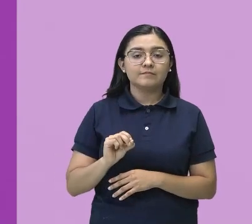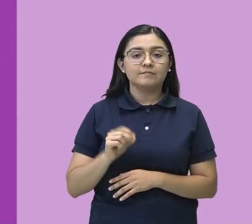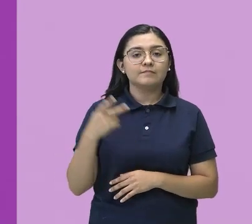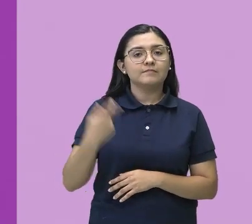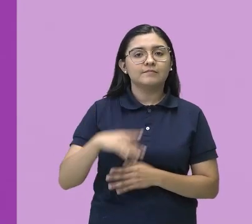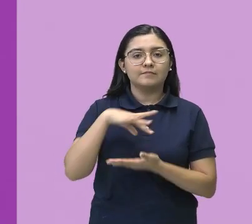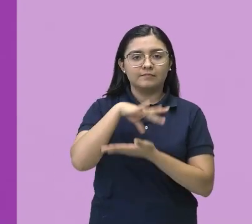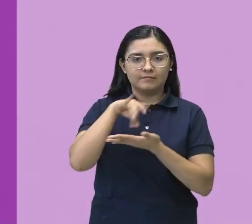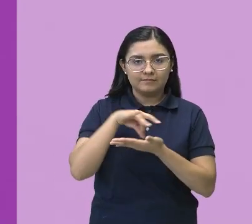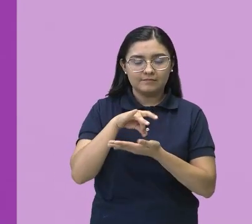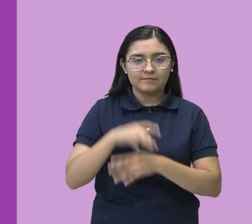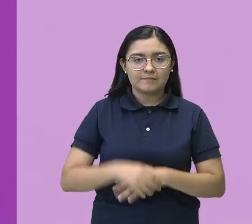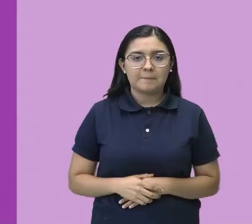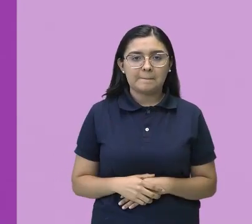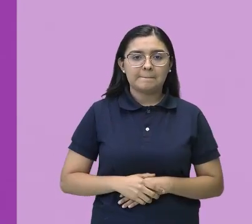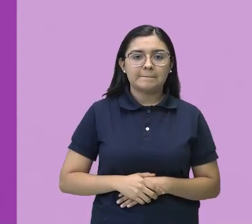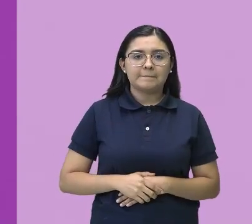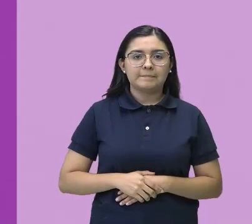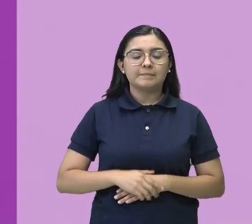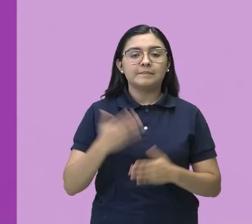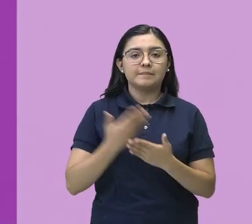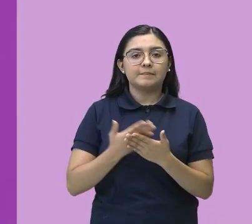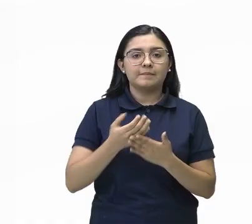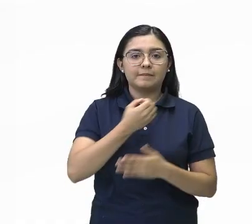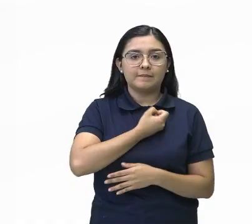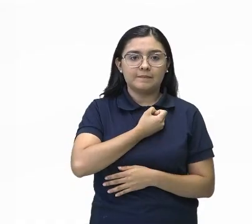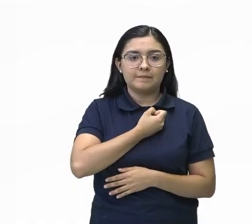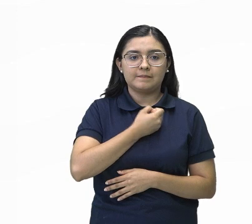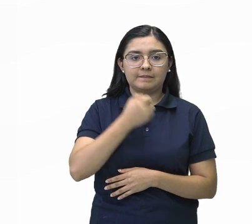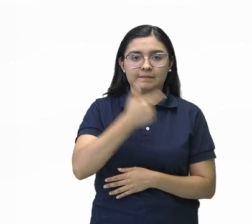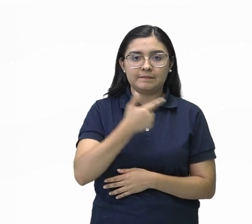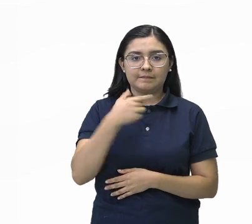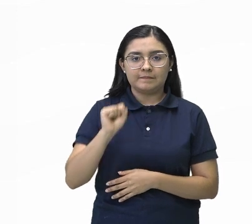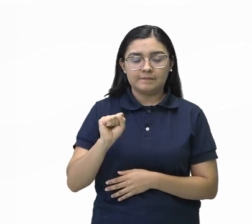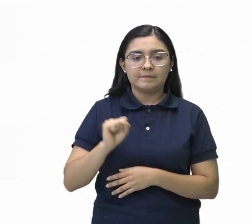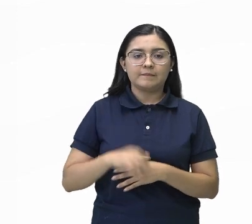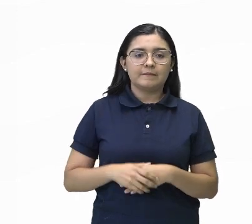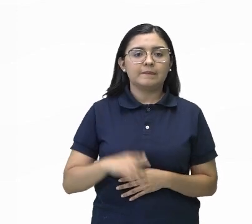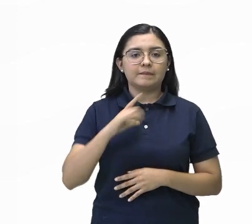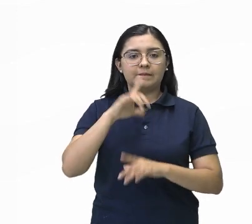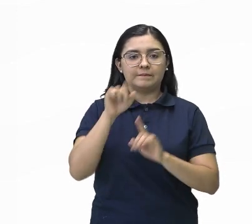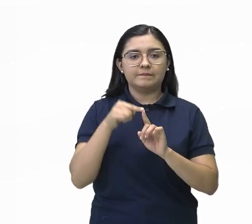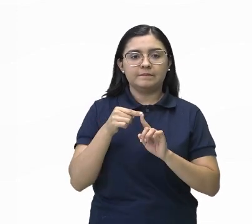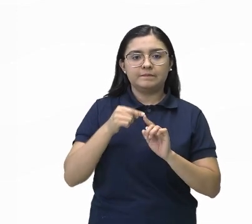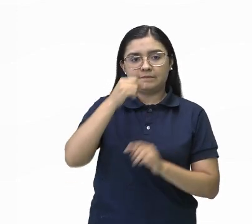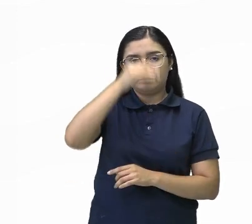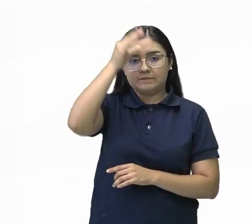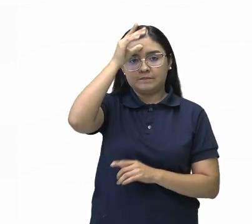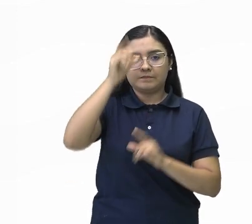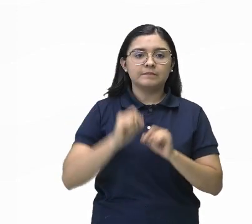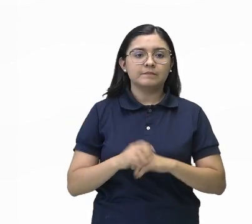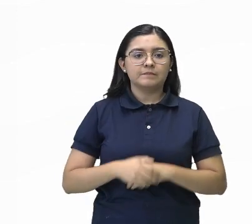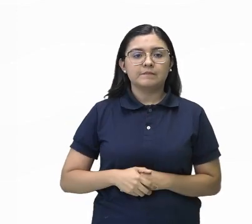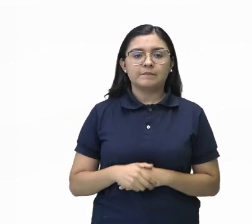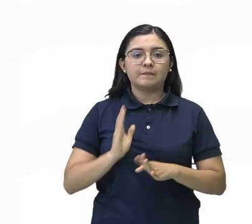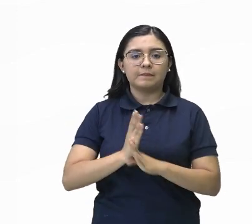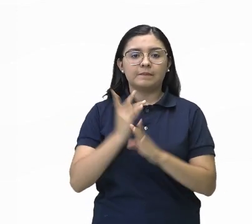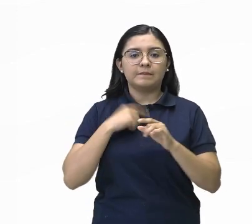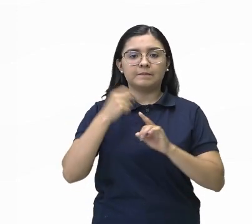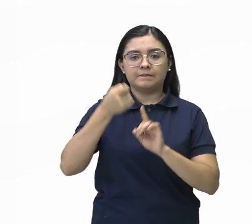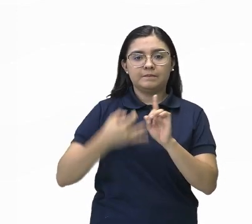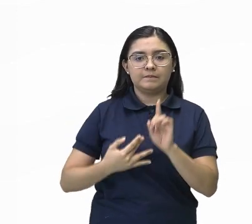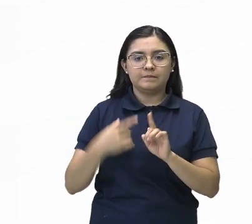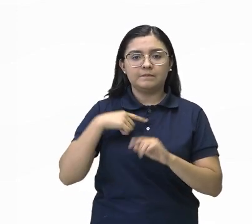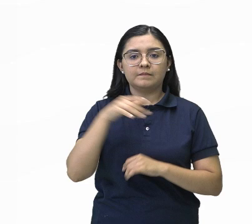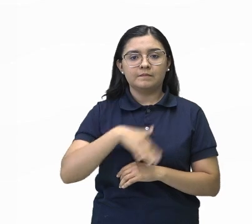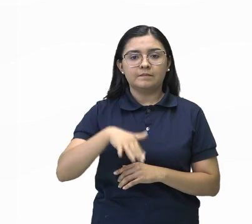matemática aqui do Centro de Mídias, e esta é a nossa aula de número 28, que tem como objeto de conhecimento